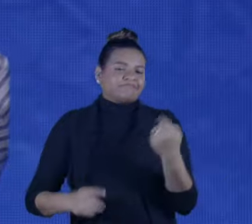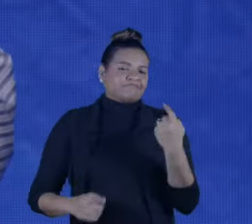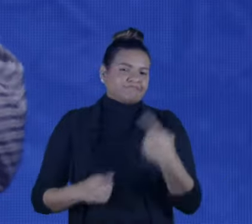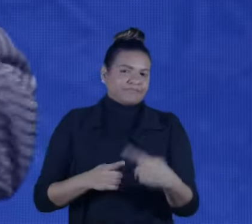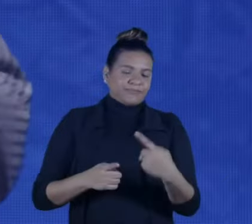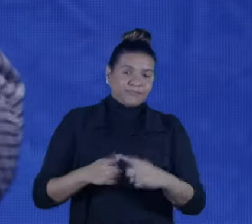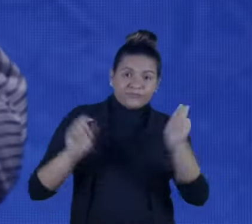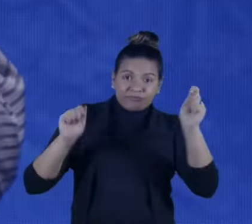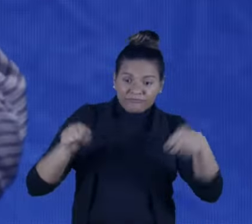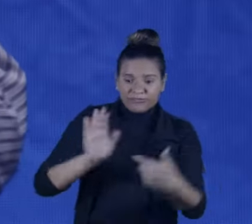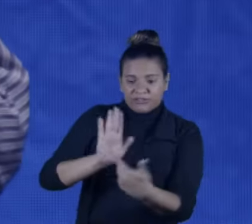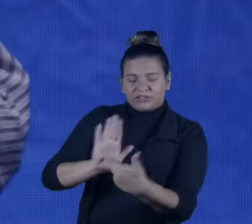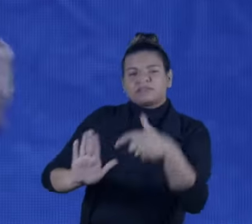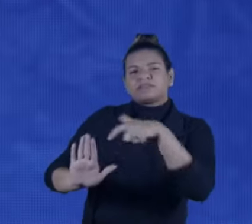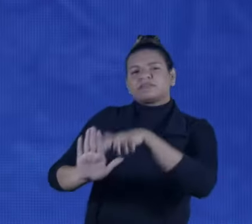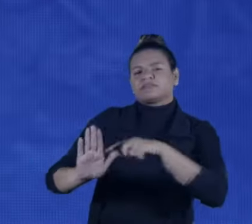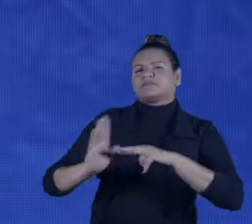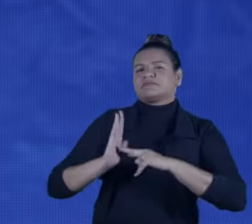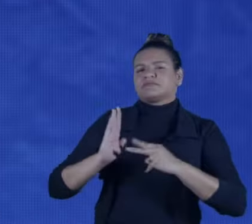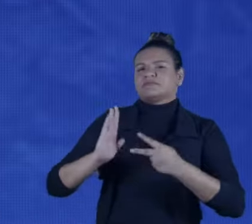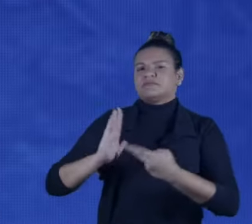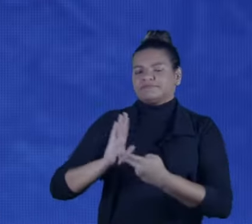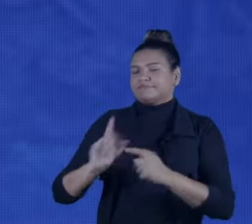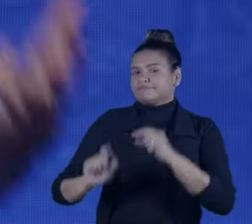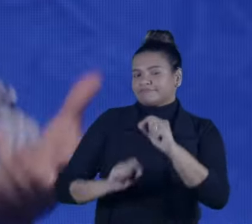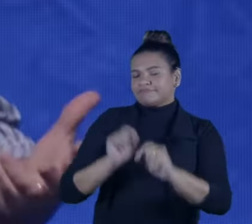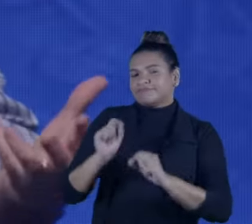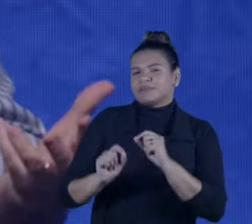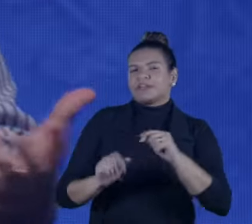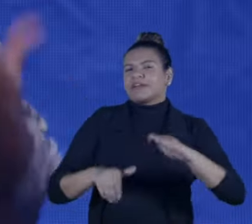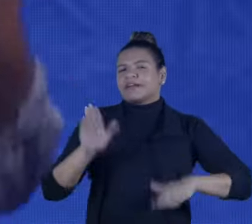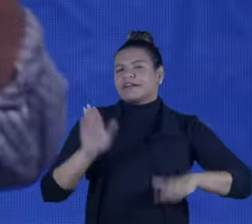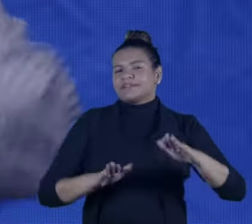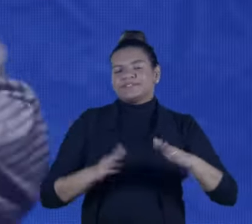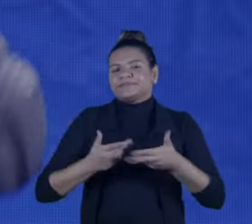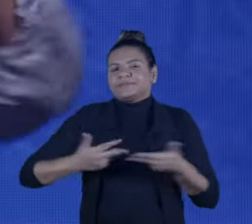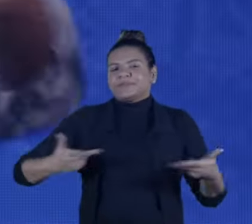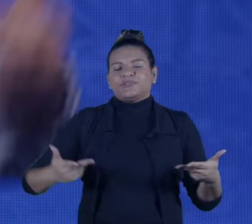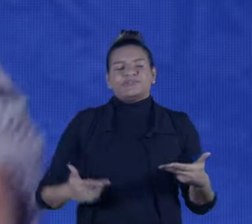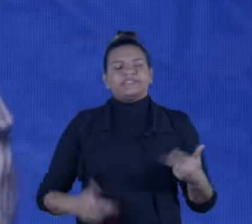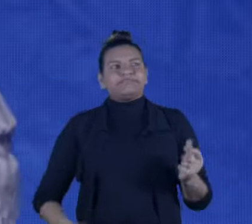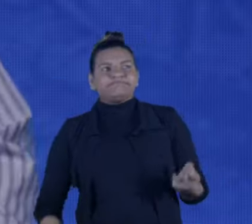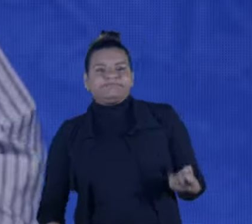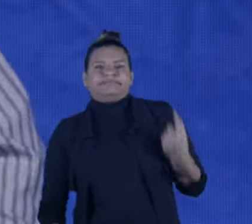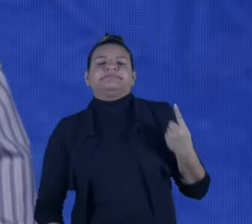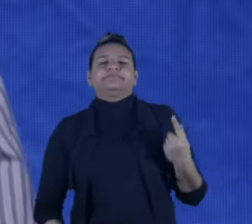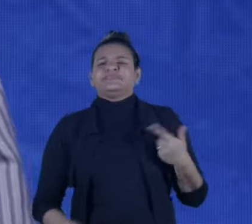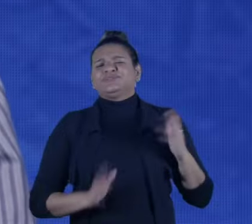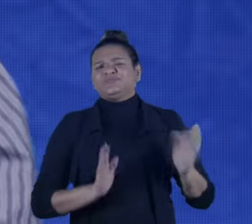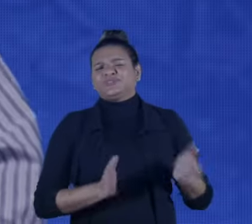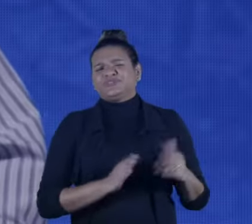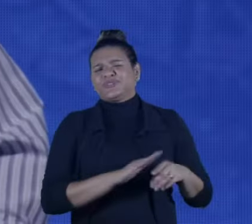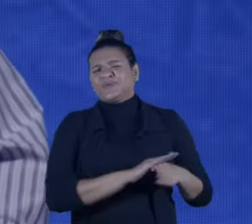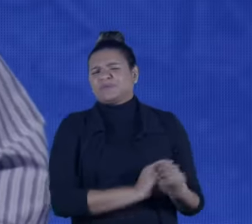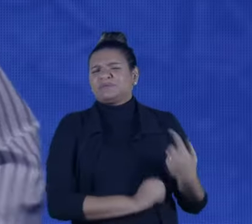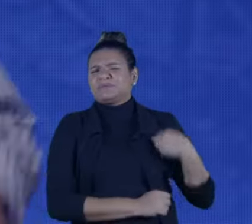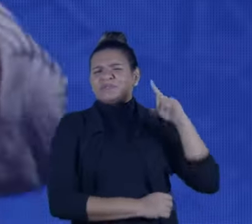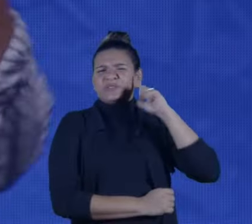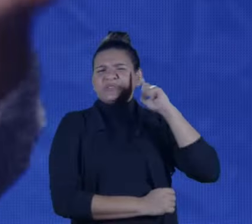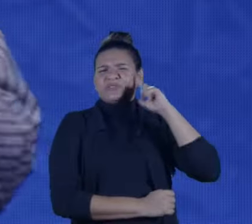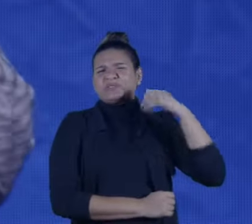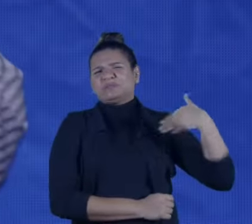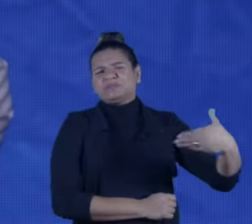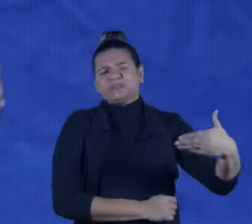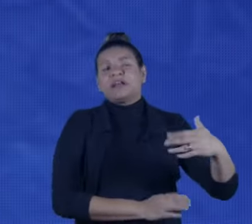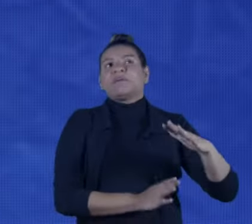essa capacidade de nos trazer algo que é corriqueiro para que nós reflitamos na nossa vida